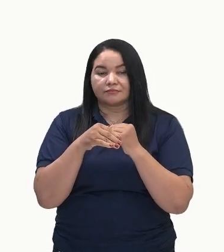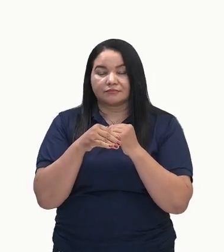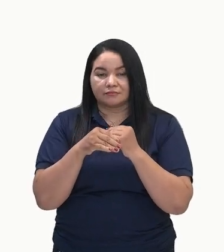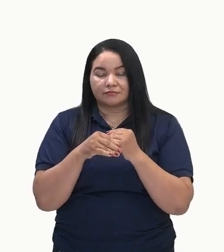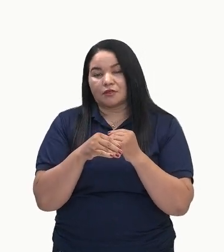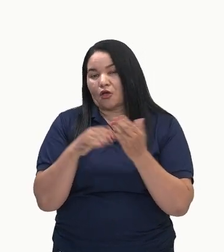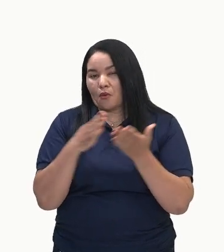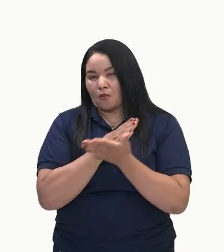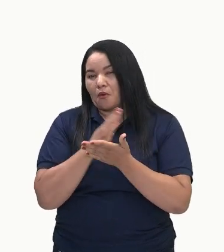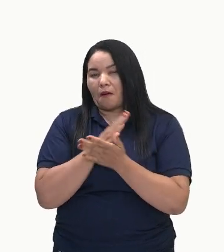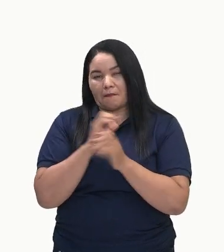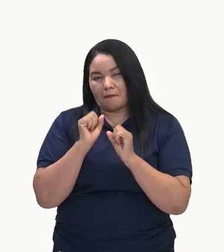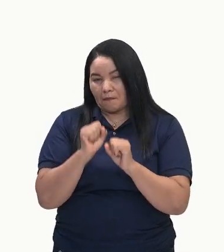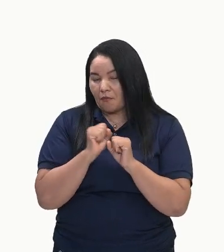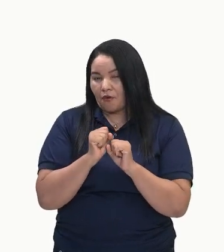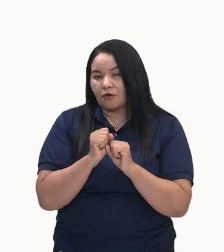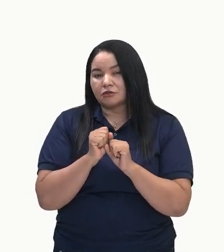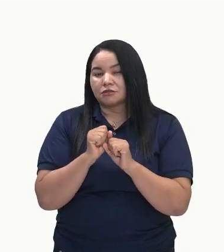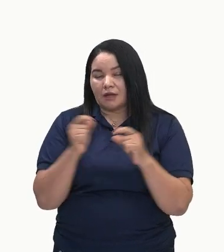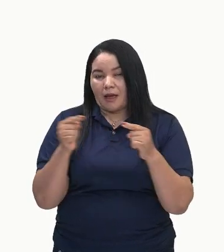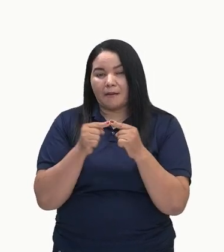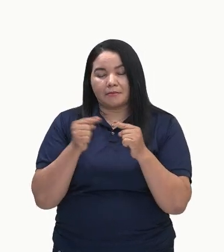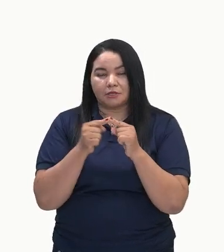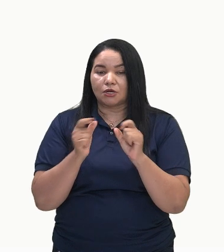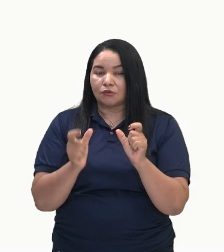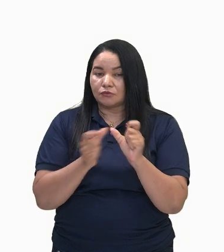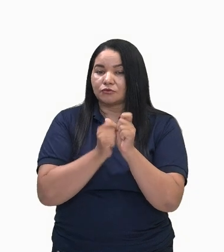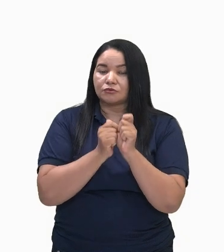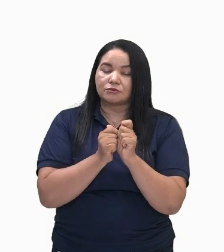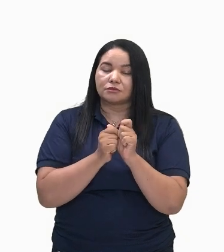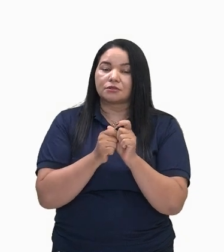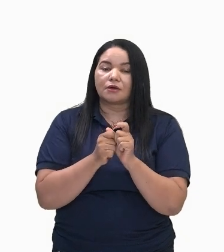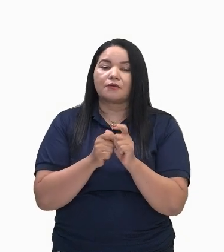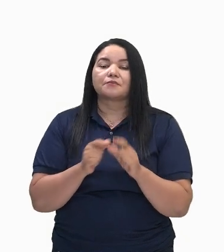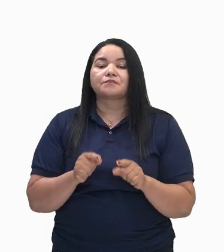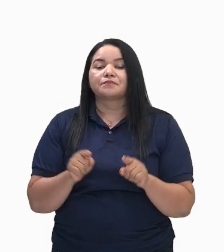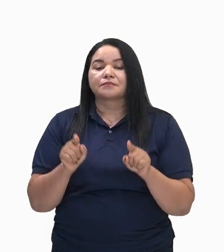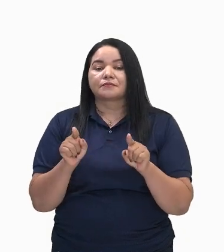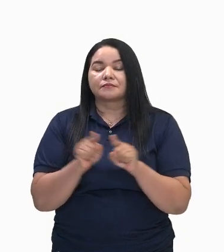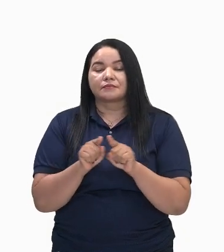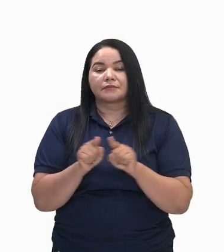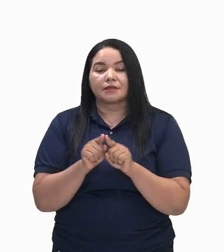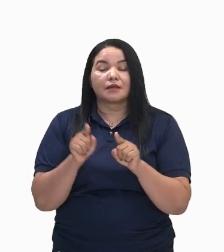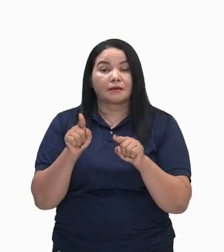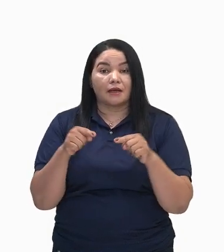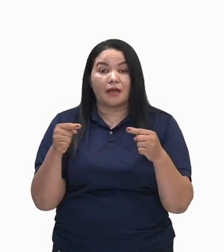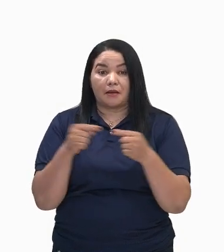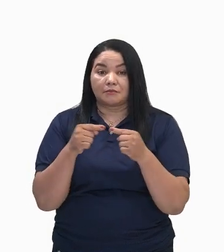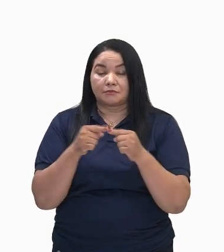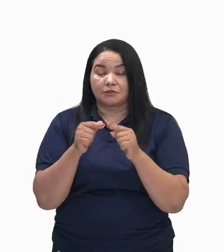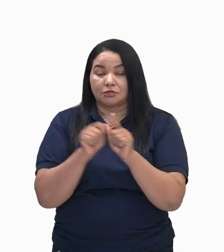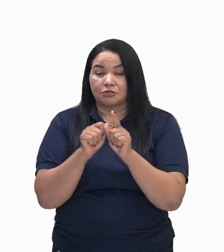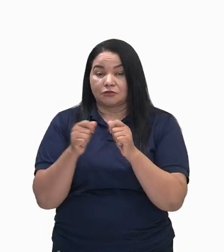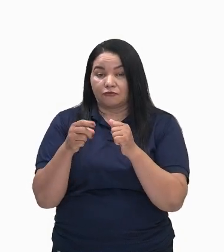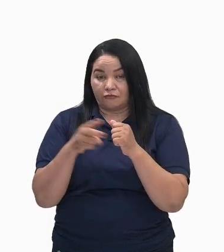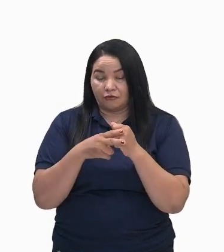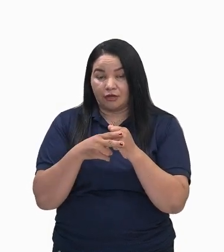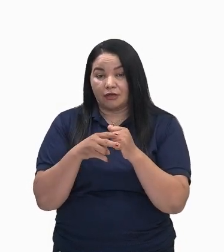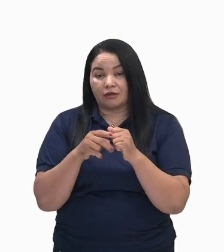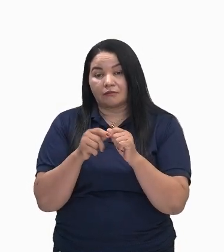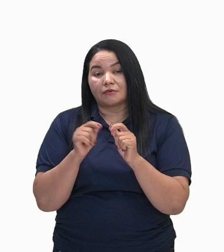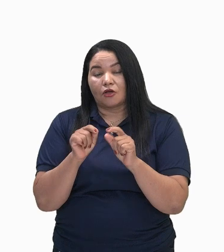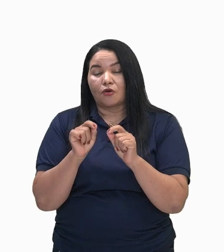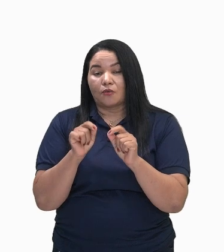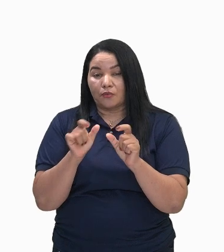podem ser conjunções também, mas eles são de origem advérbios, porém, elas funcionam como conectivos,